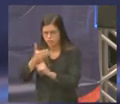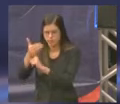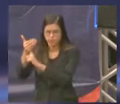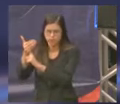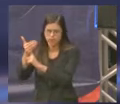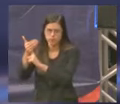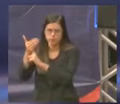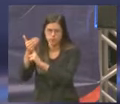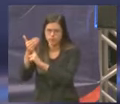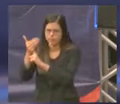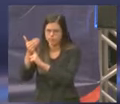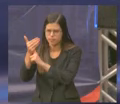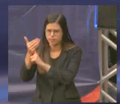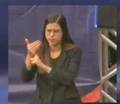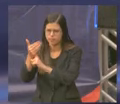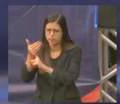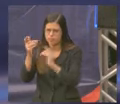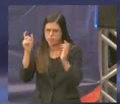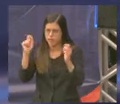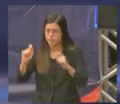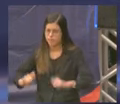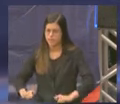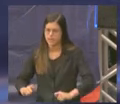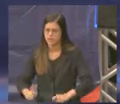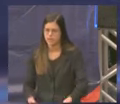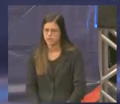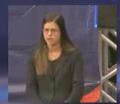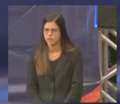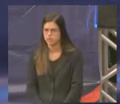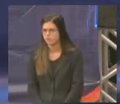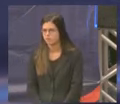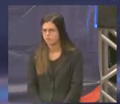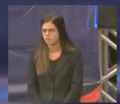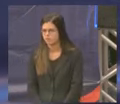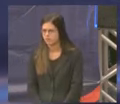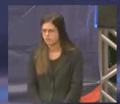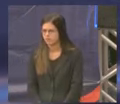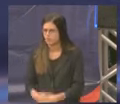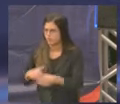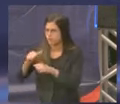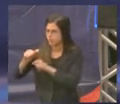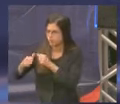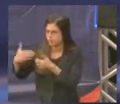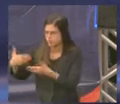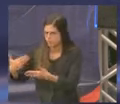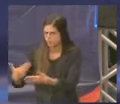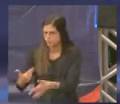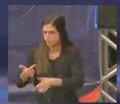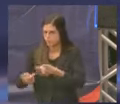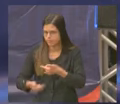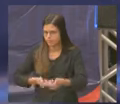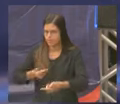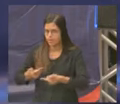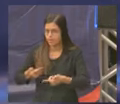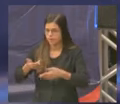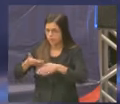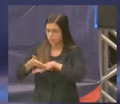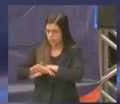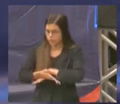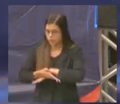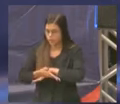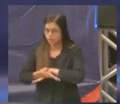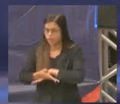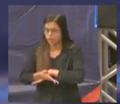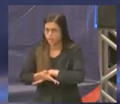são capazes de alterar todo o processo de trabalho, ela chega